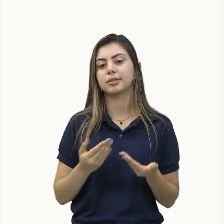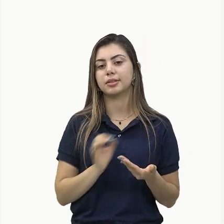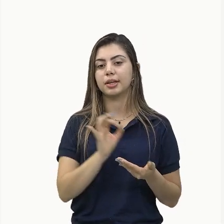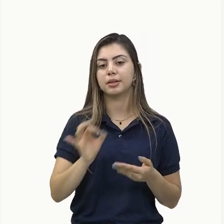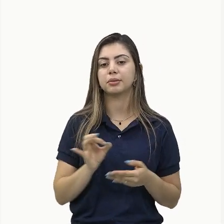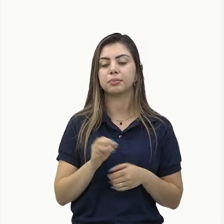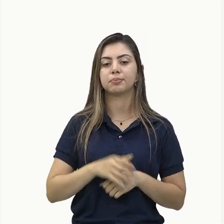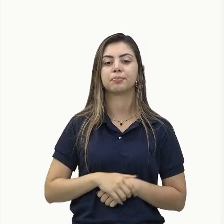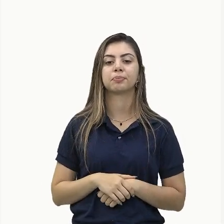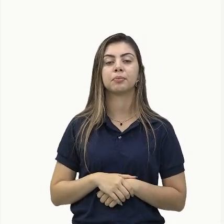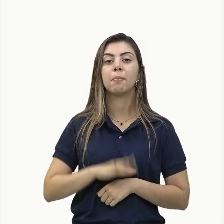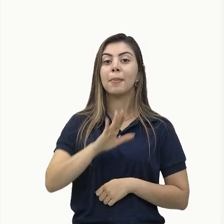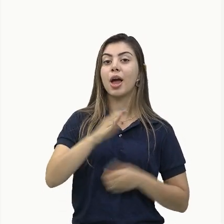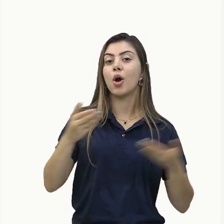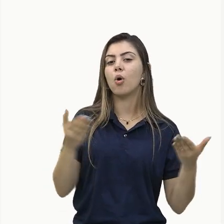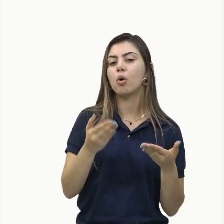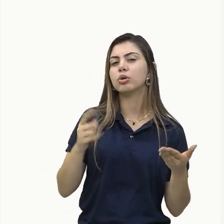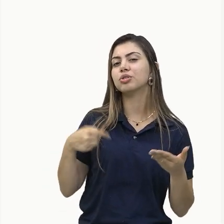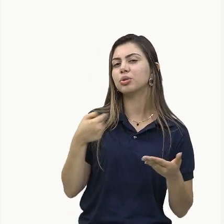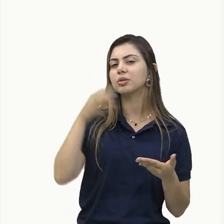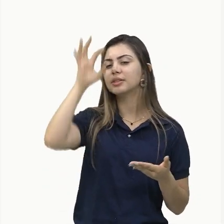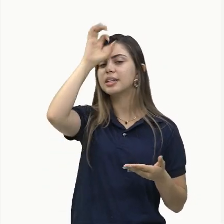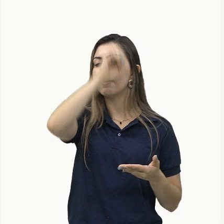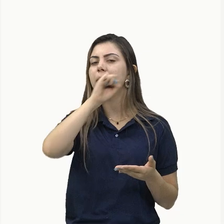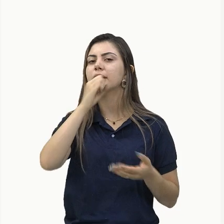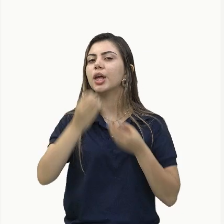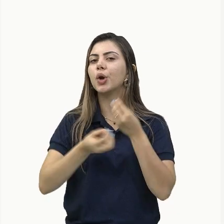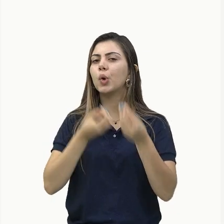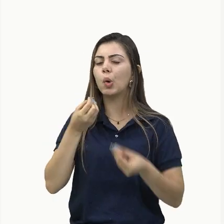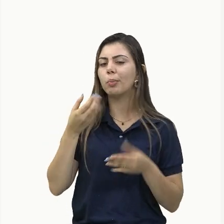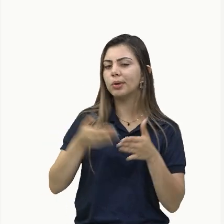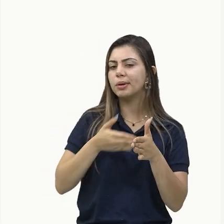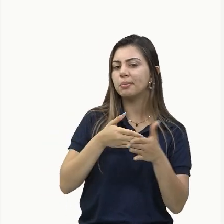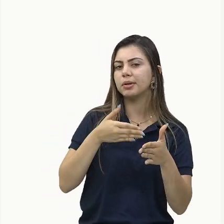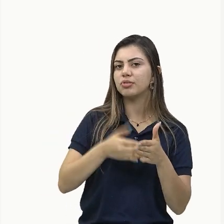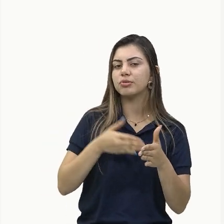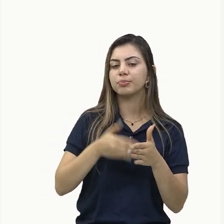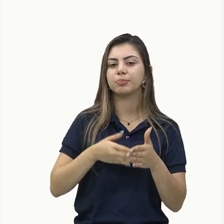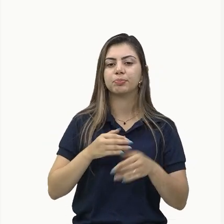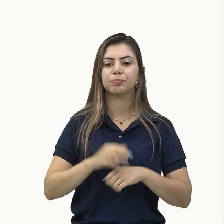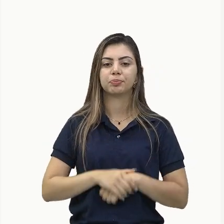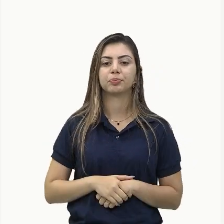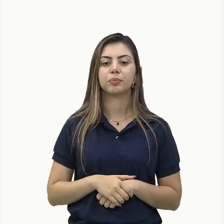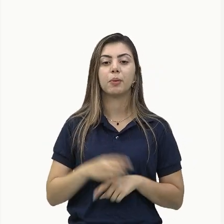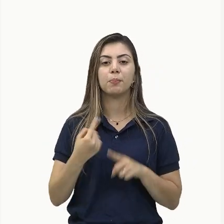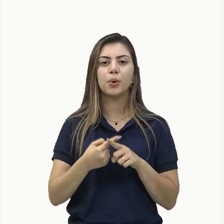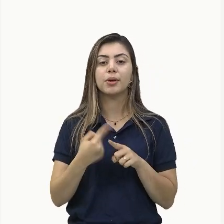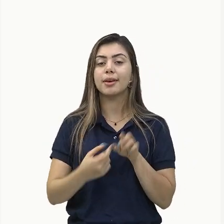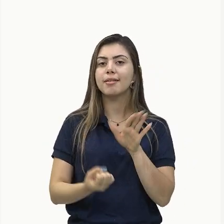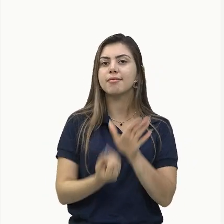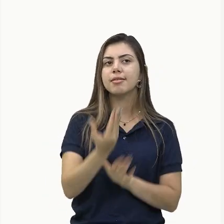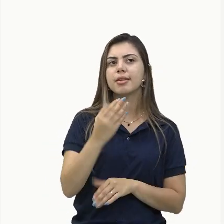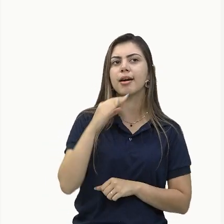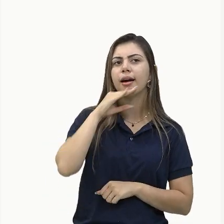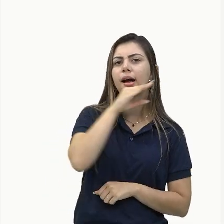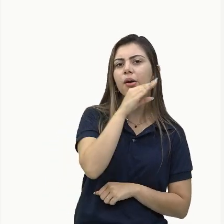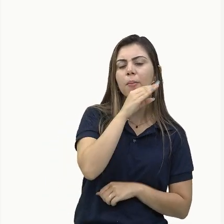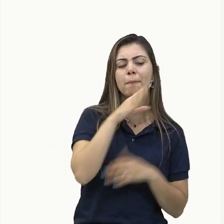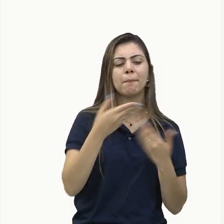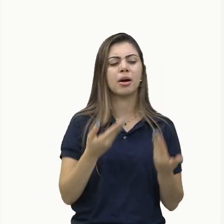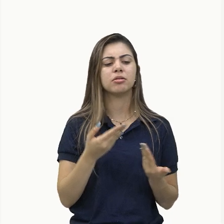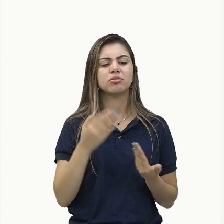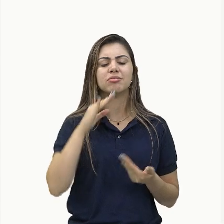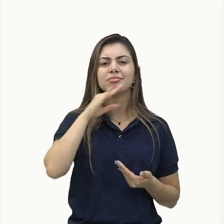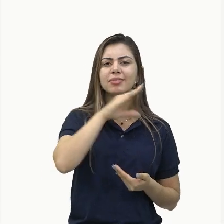E hoje nós vamos descobrir que efeito é esse, porque ele vem aqui, ó, dizendo que irá gerar calor. Mas que calor é esse